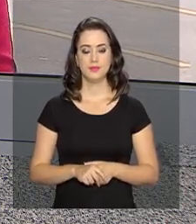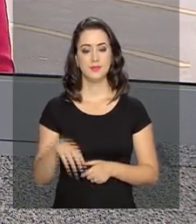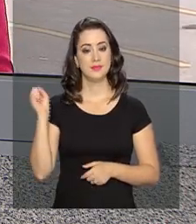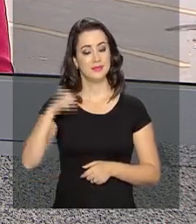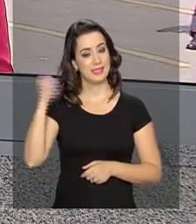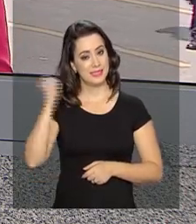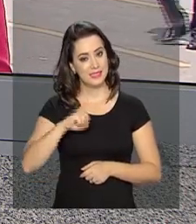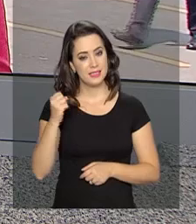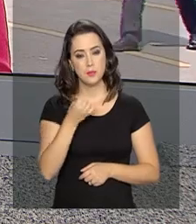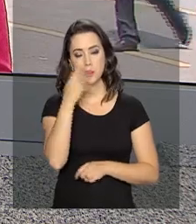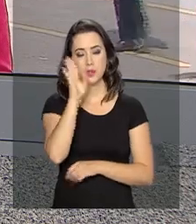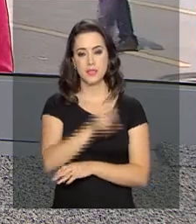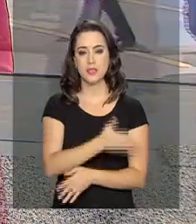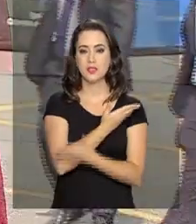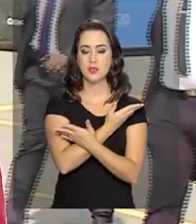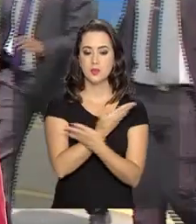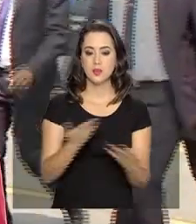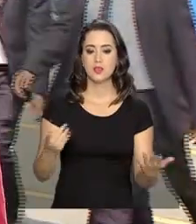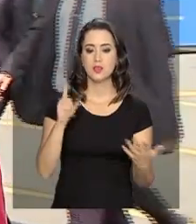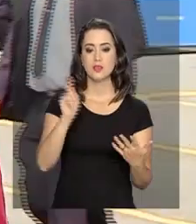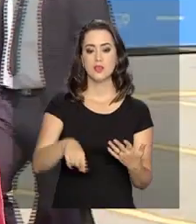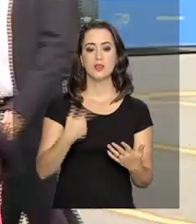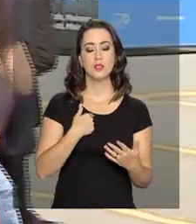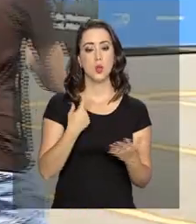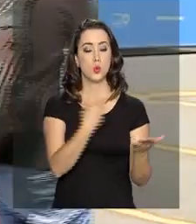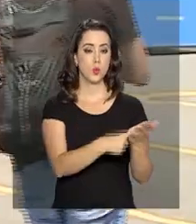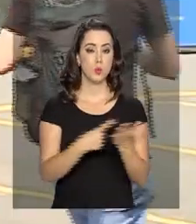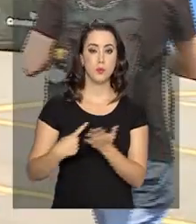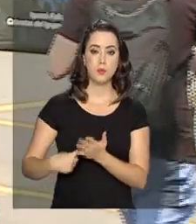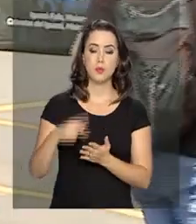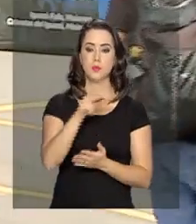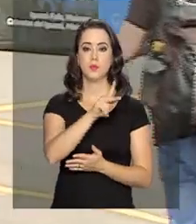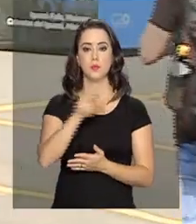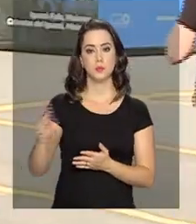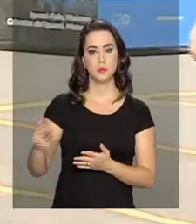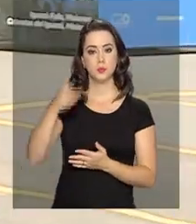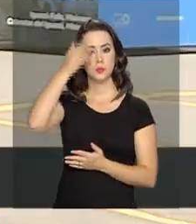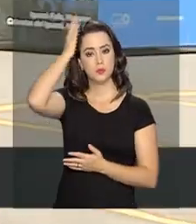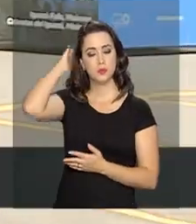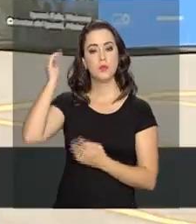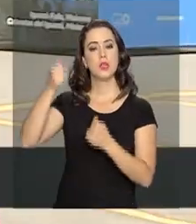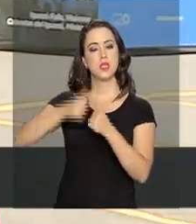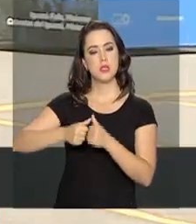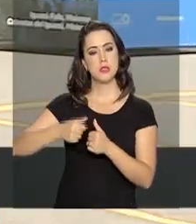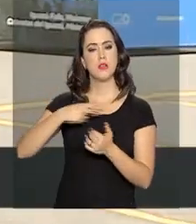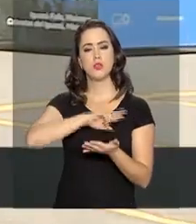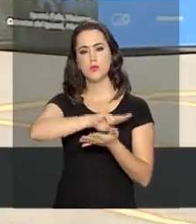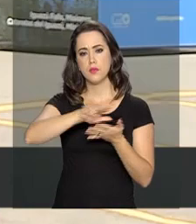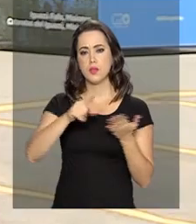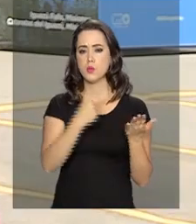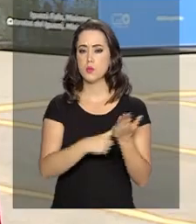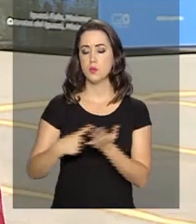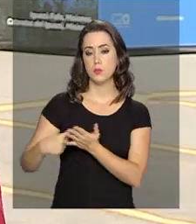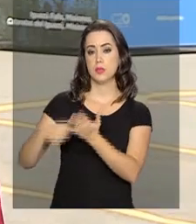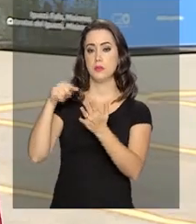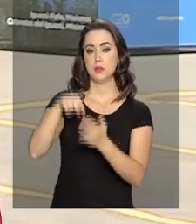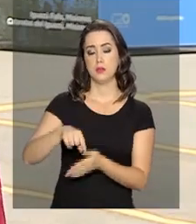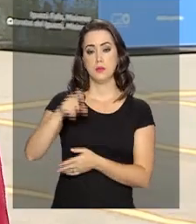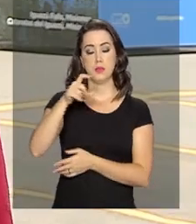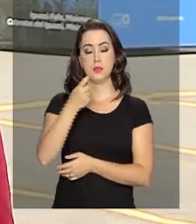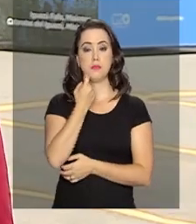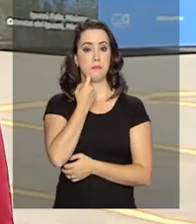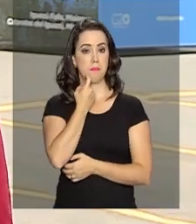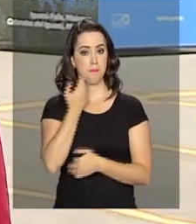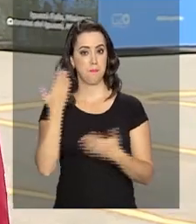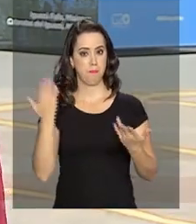Sim, Alessandra, boa tarde, uma boa tarde a todos. A agenda do presidente Michel Temer está bastante movimentada nessa